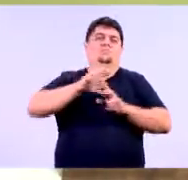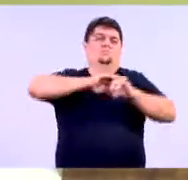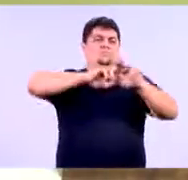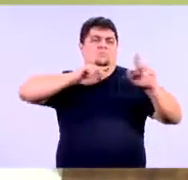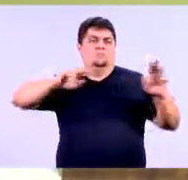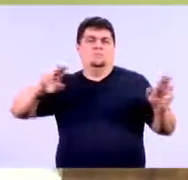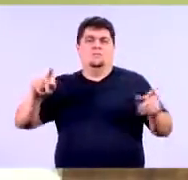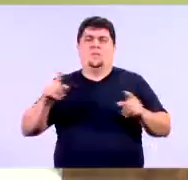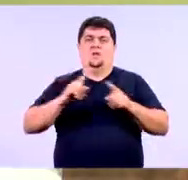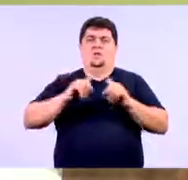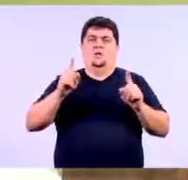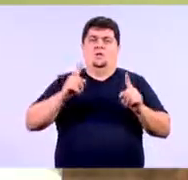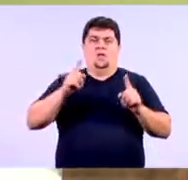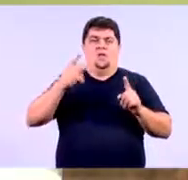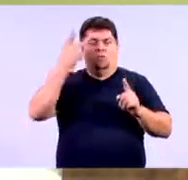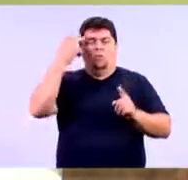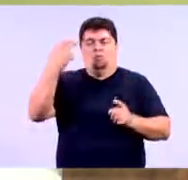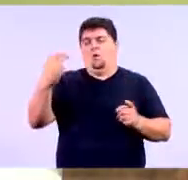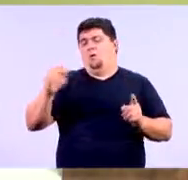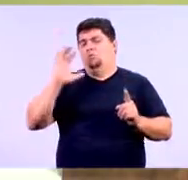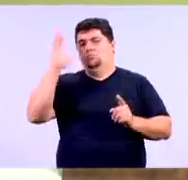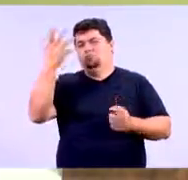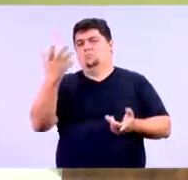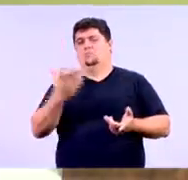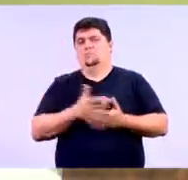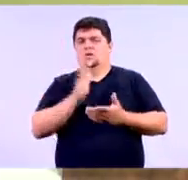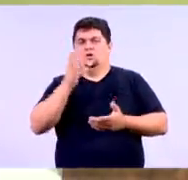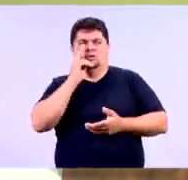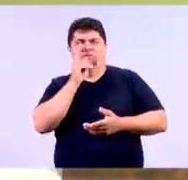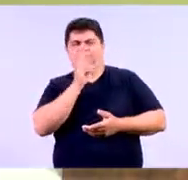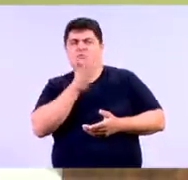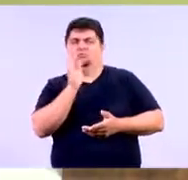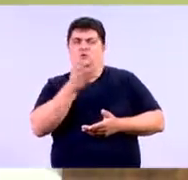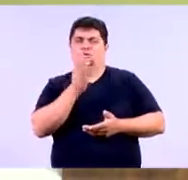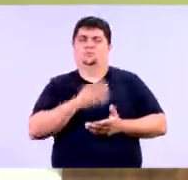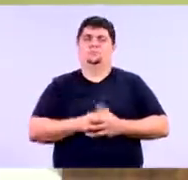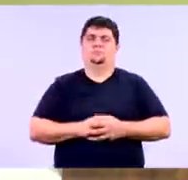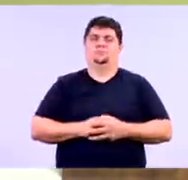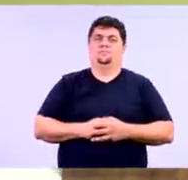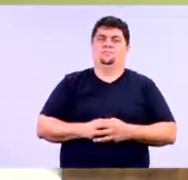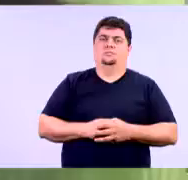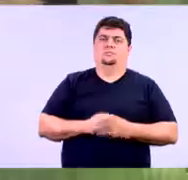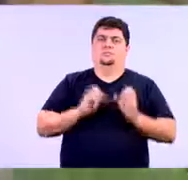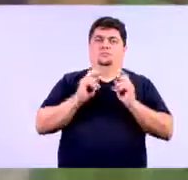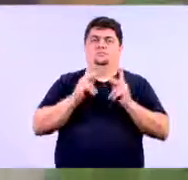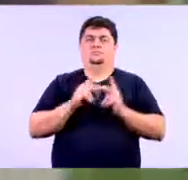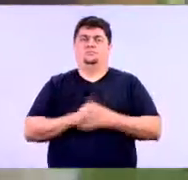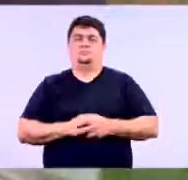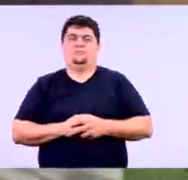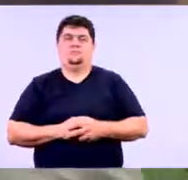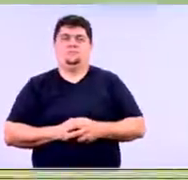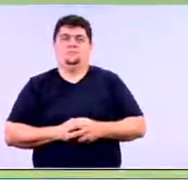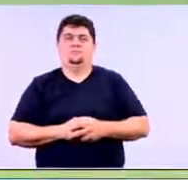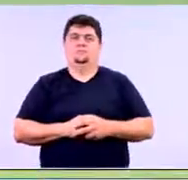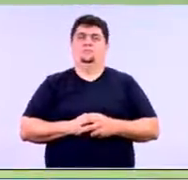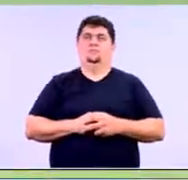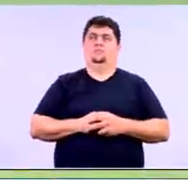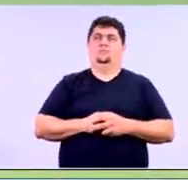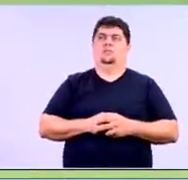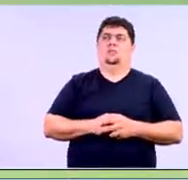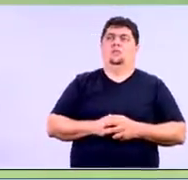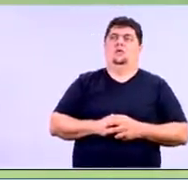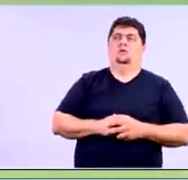públicas, mas isso é muito comum e eu tenho certeza que todos vocês já viram acontecer isso. Ok. Mais uma vez, estaremos